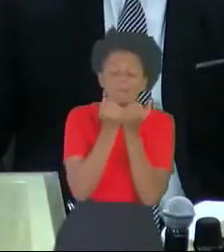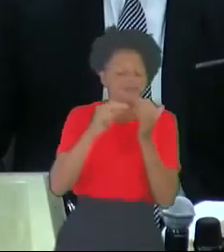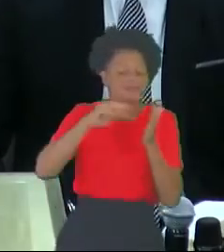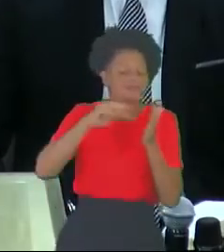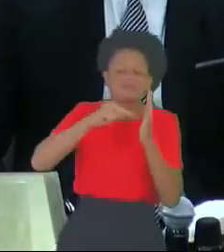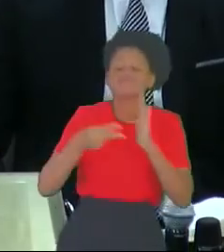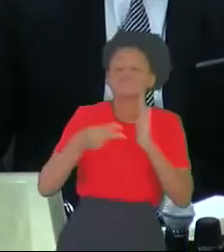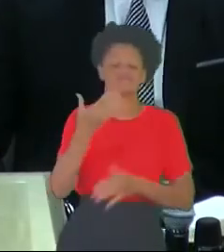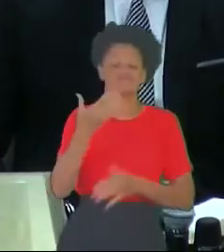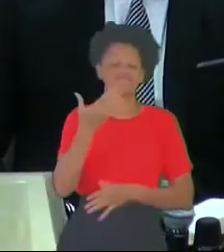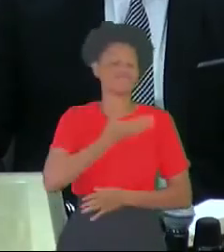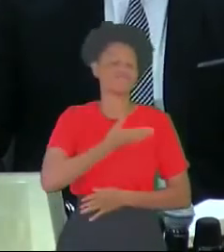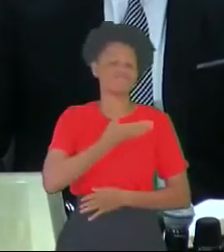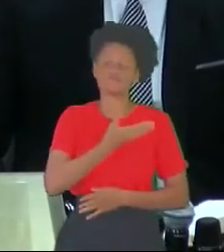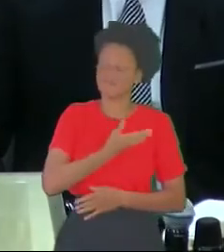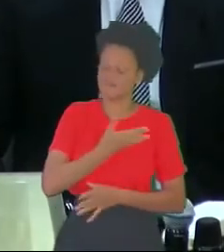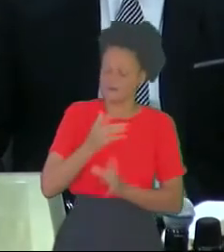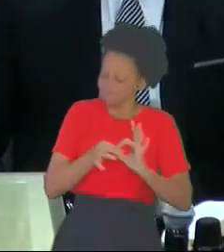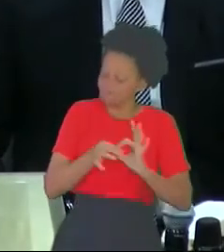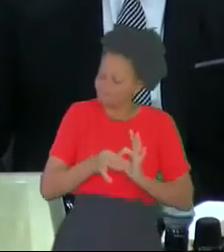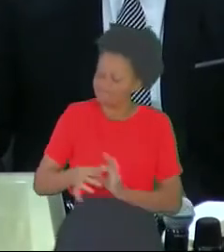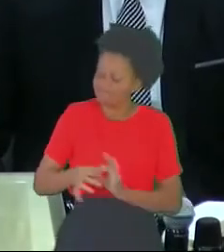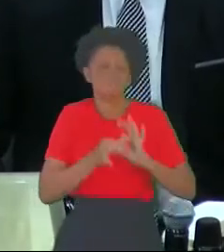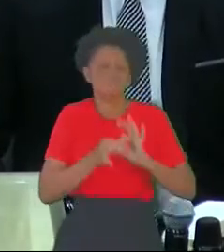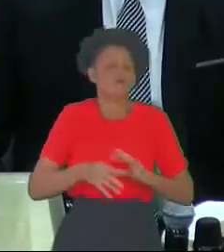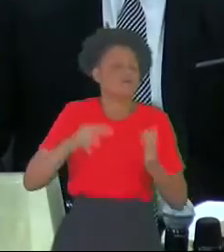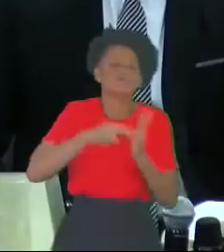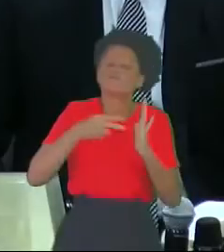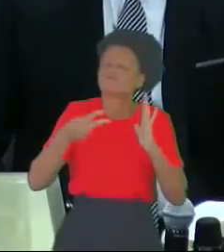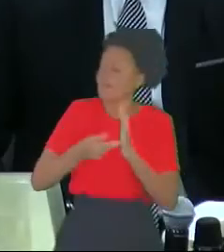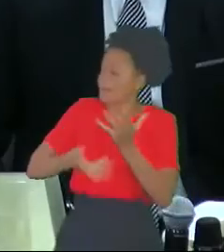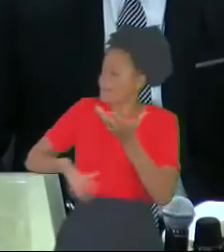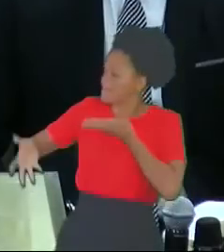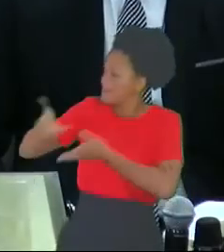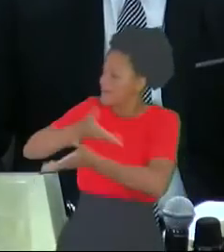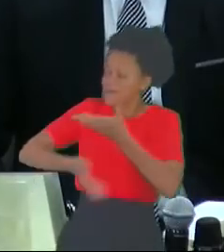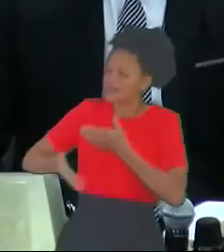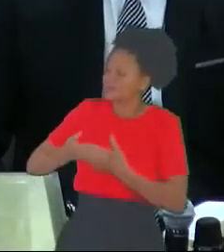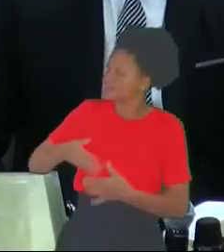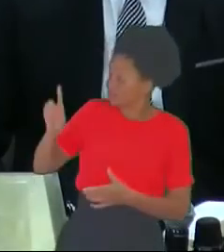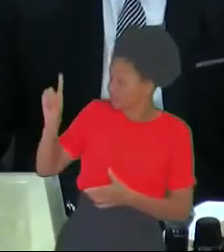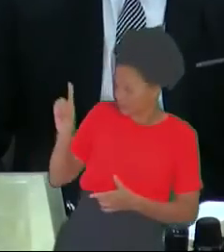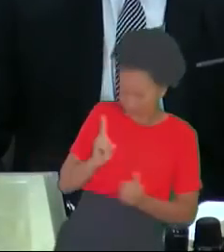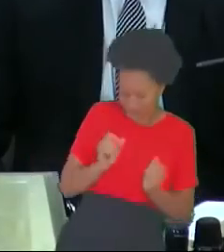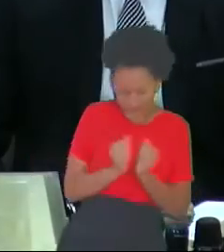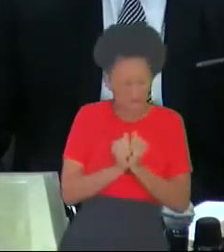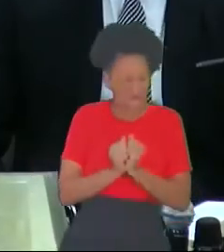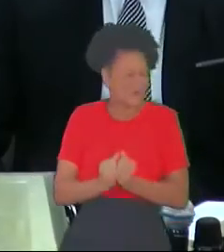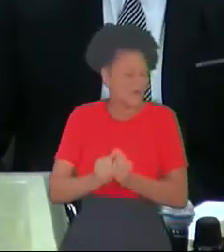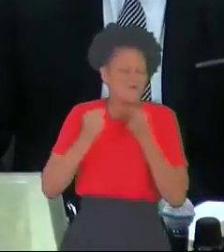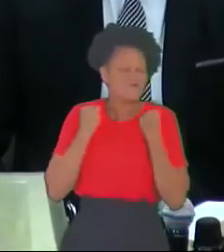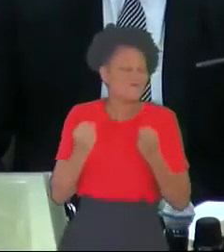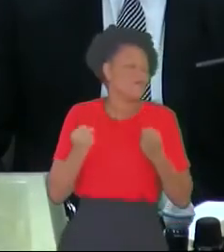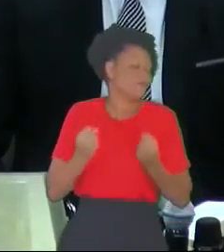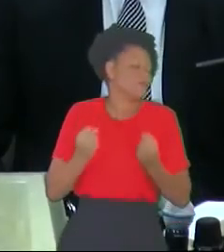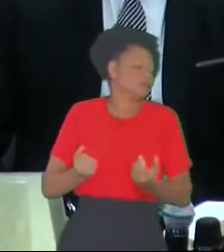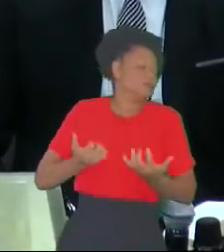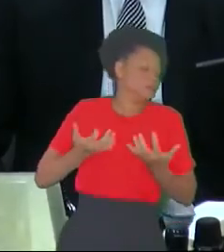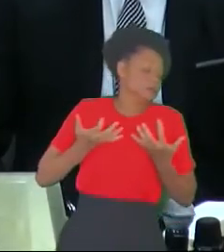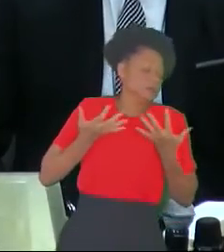amizade. Significa uma comunhão, significa uma interação, significa uma presença forte dele na nossa